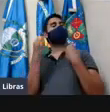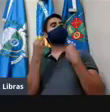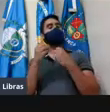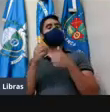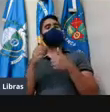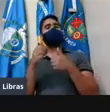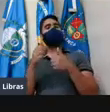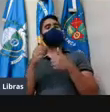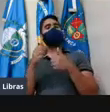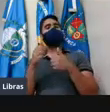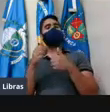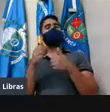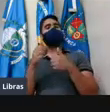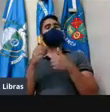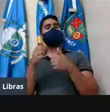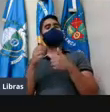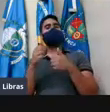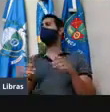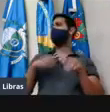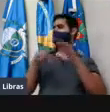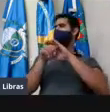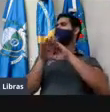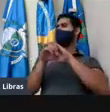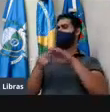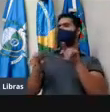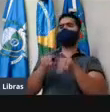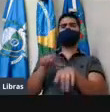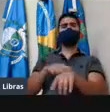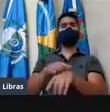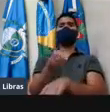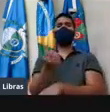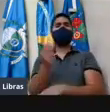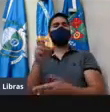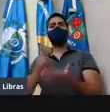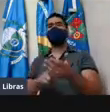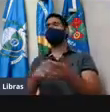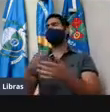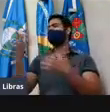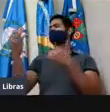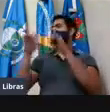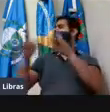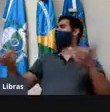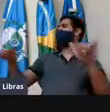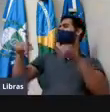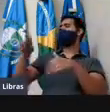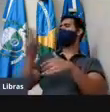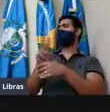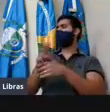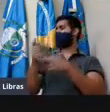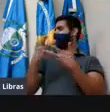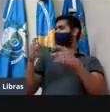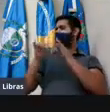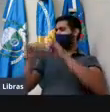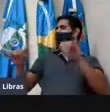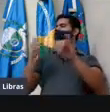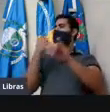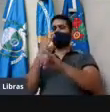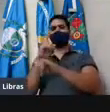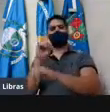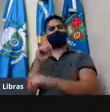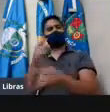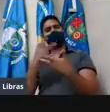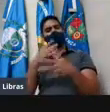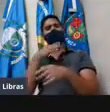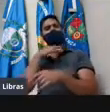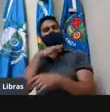acontecendo aí, que até no Jornal da Globo, 6 horas da manhã, você está vendo notícia da nossa cidade, não notícias boas, notícia ruim, que está